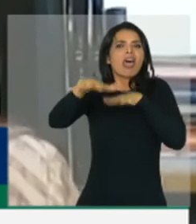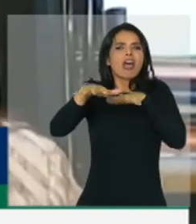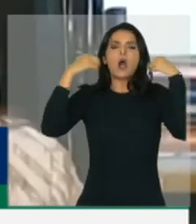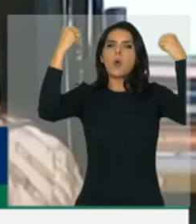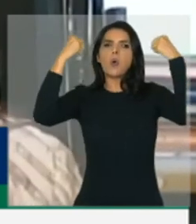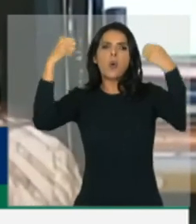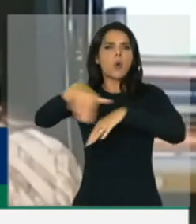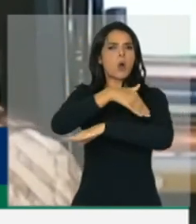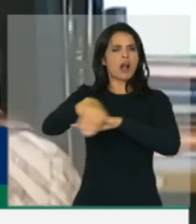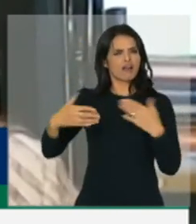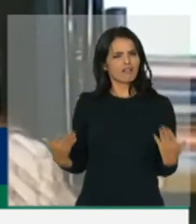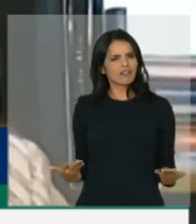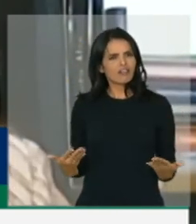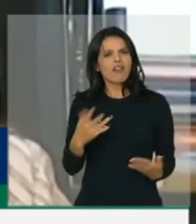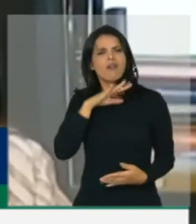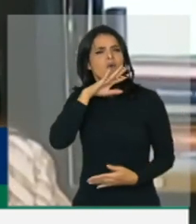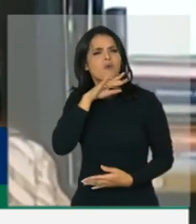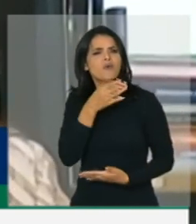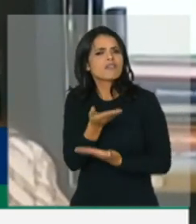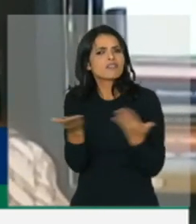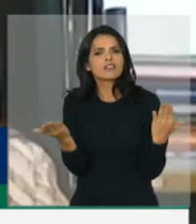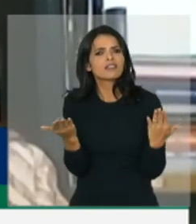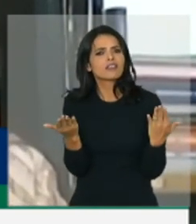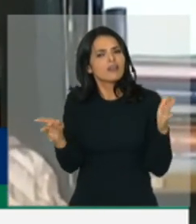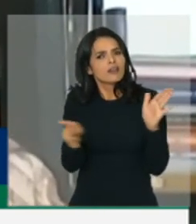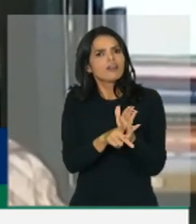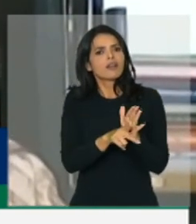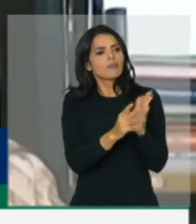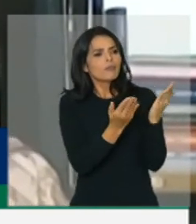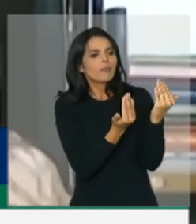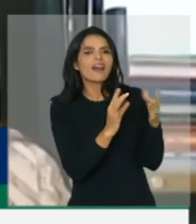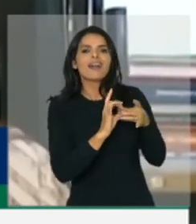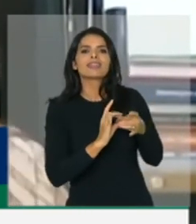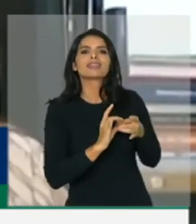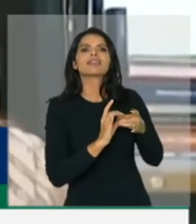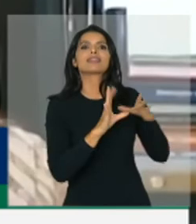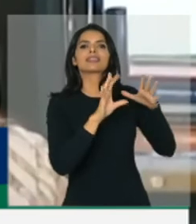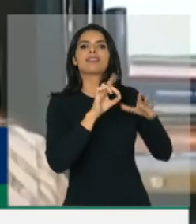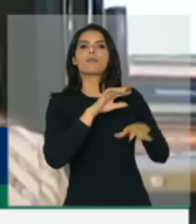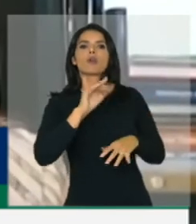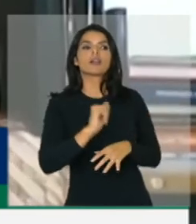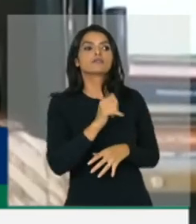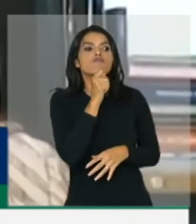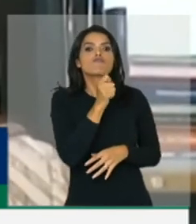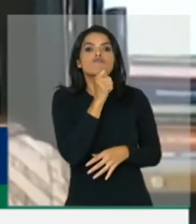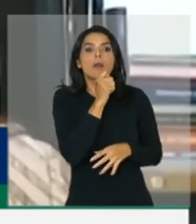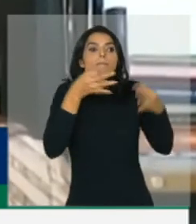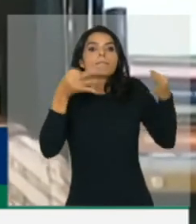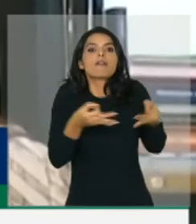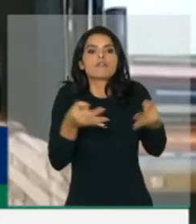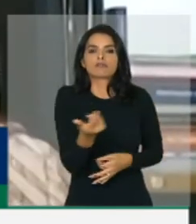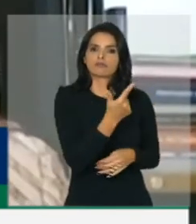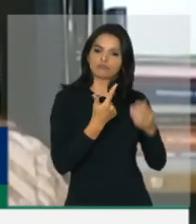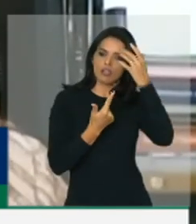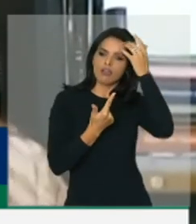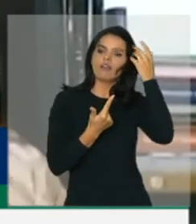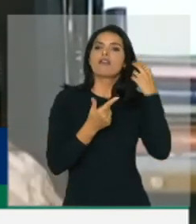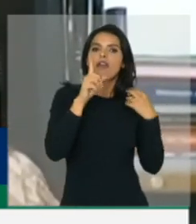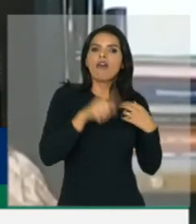isso tudo é muito ruim para uma democracia jovem e imperfeita, que ainda mantém um